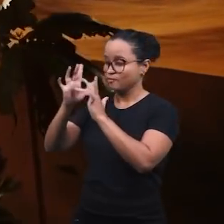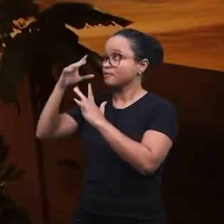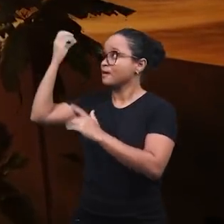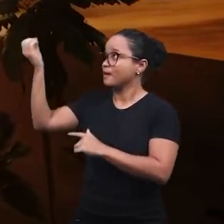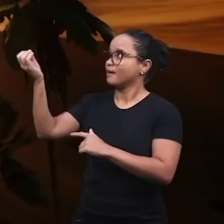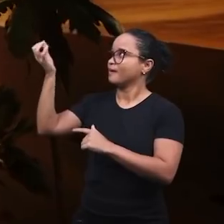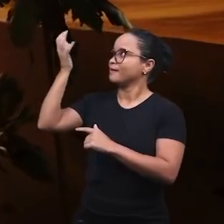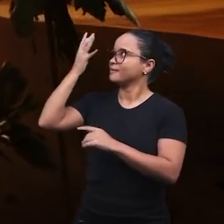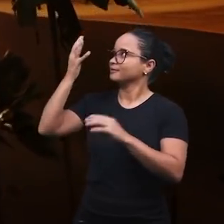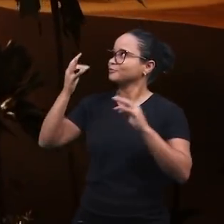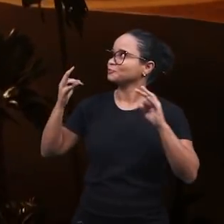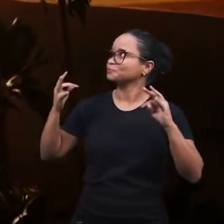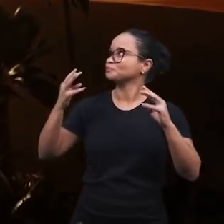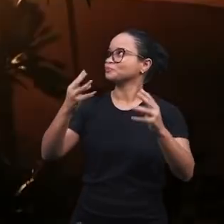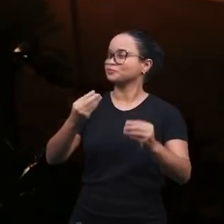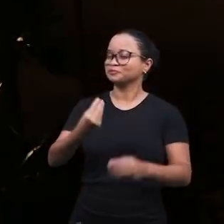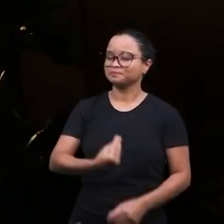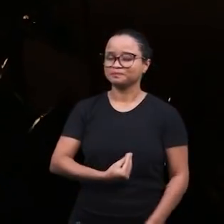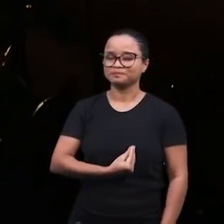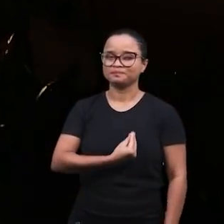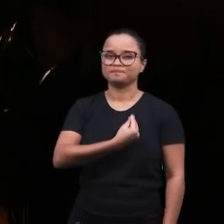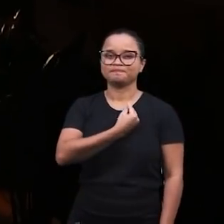revelada em Jesus.